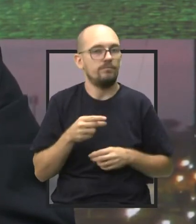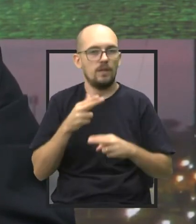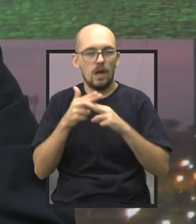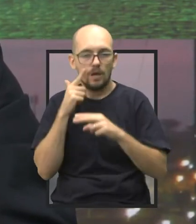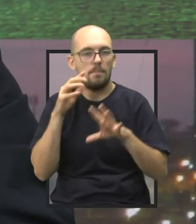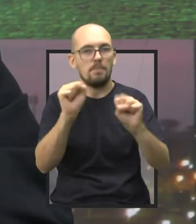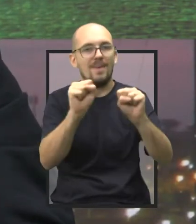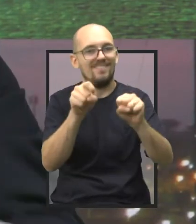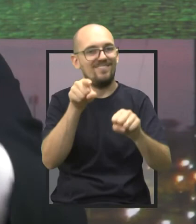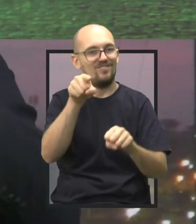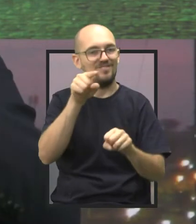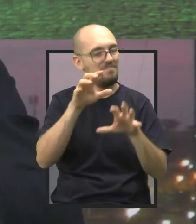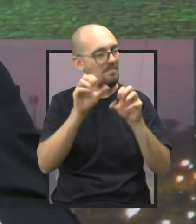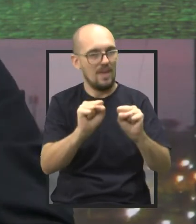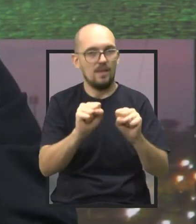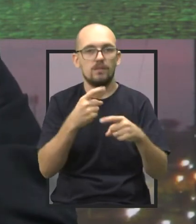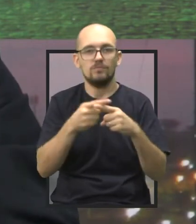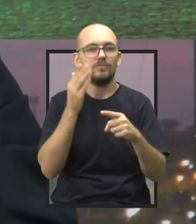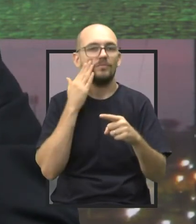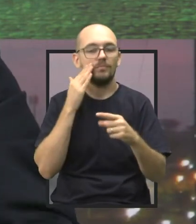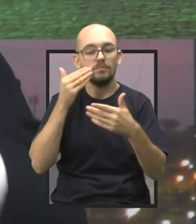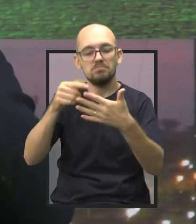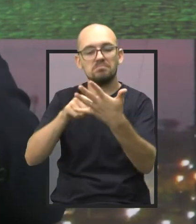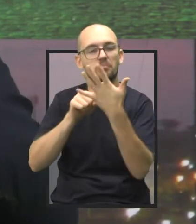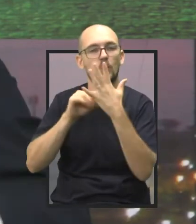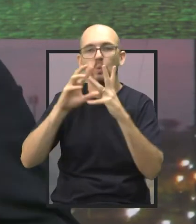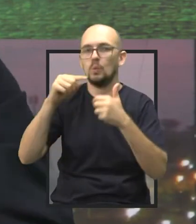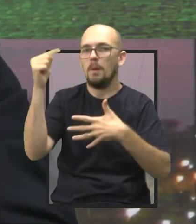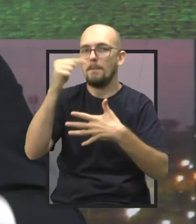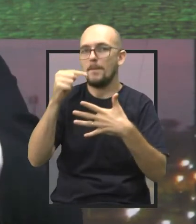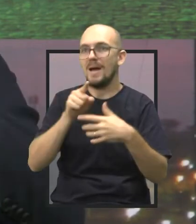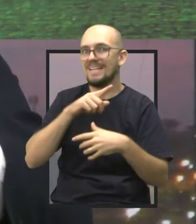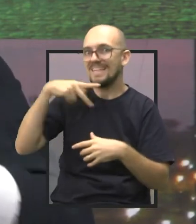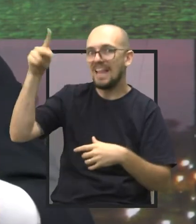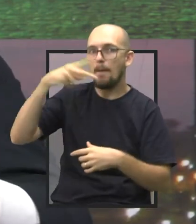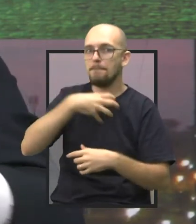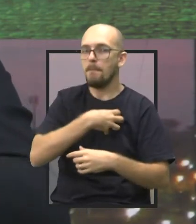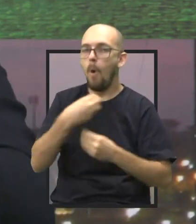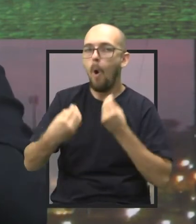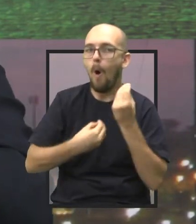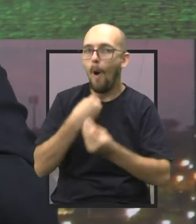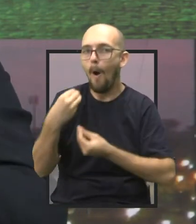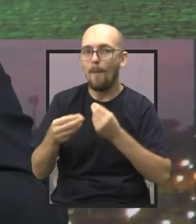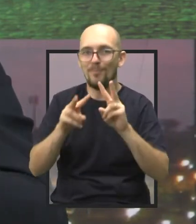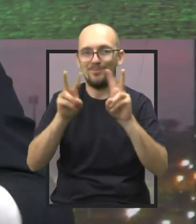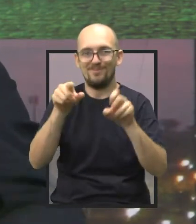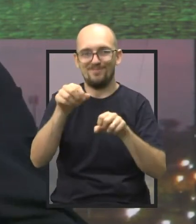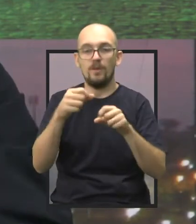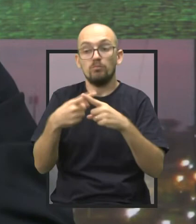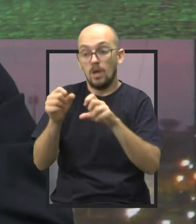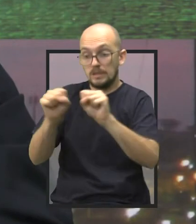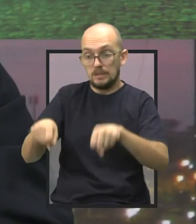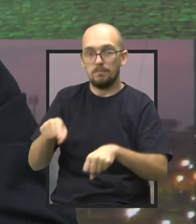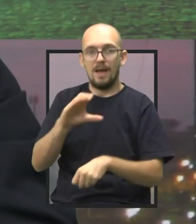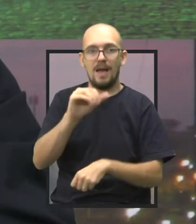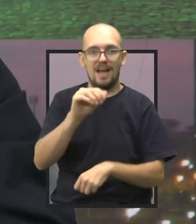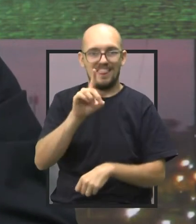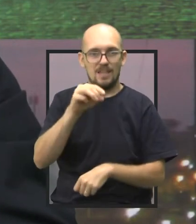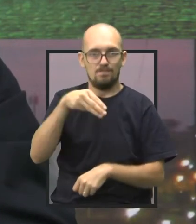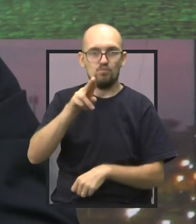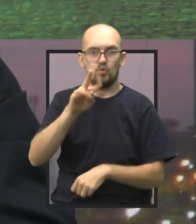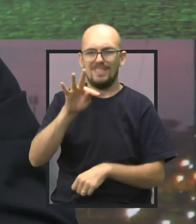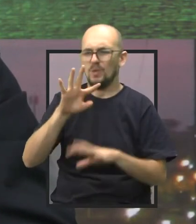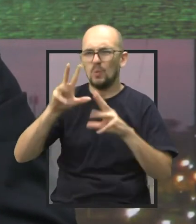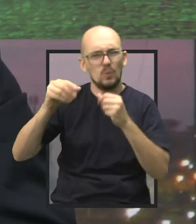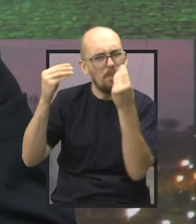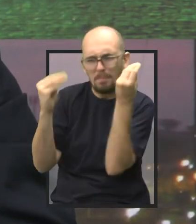no sistema dela que você já teve o financiamento habitacional lá na Bahia, com relação a esse sistema que ela tem, que é o Cadmut. Uhum.